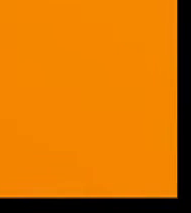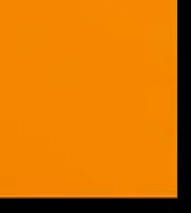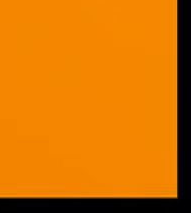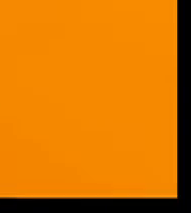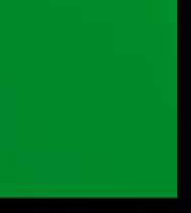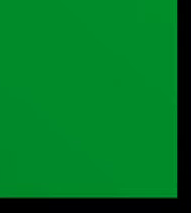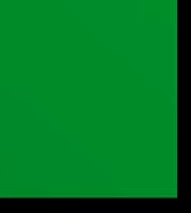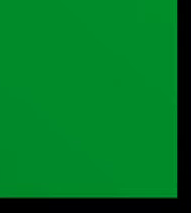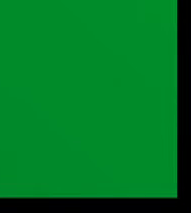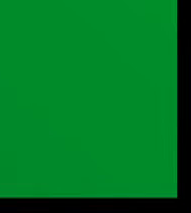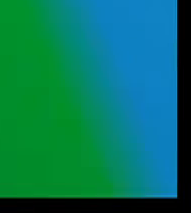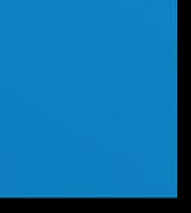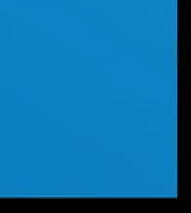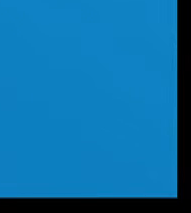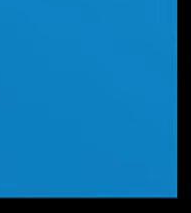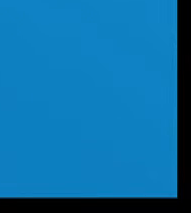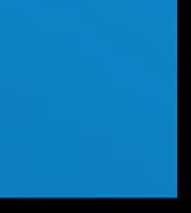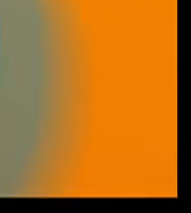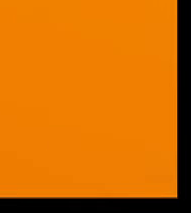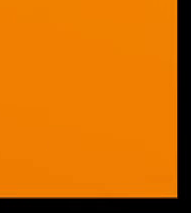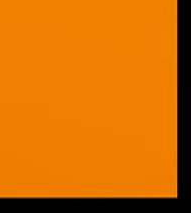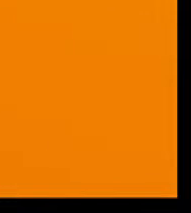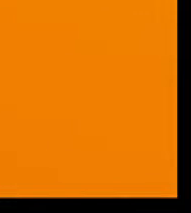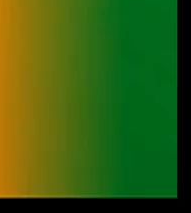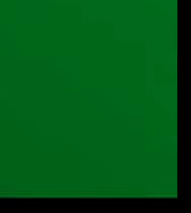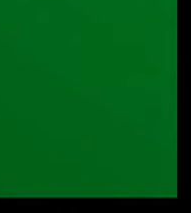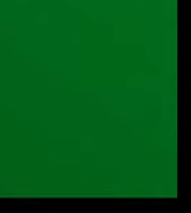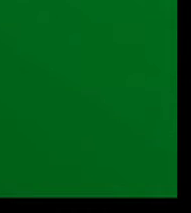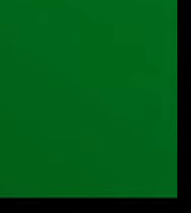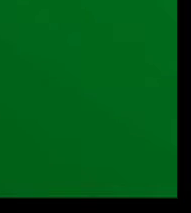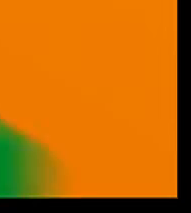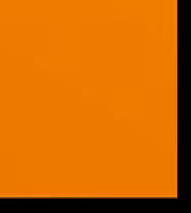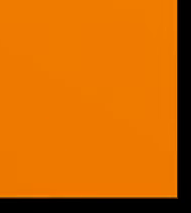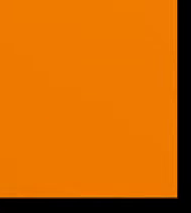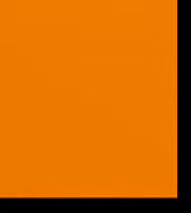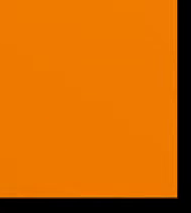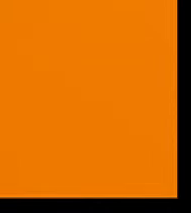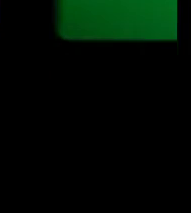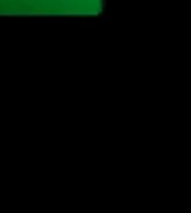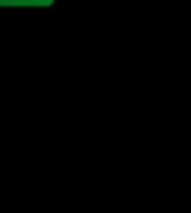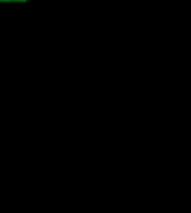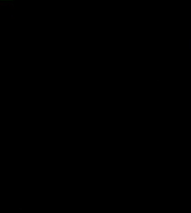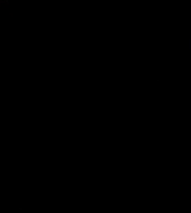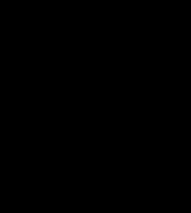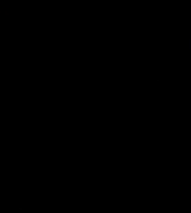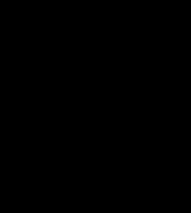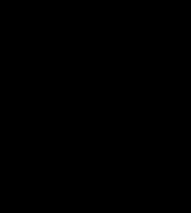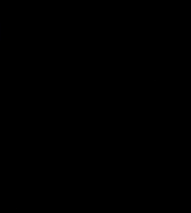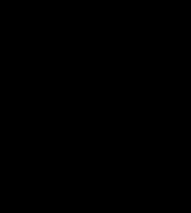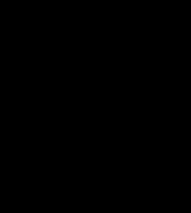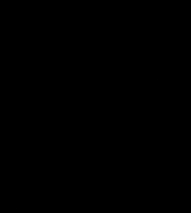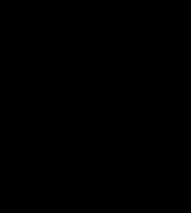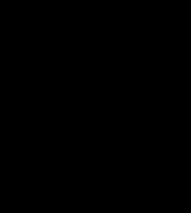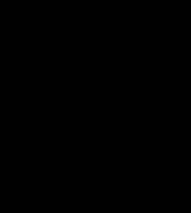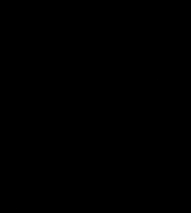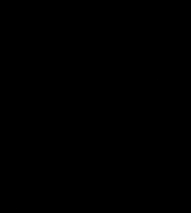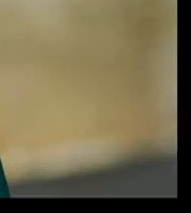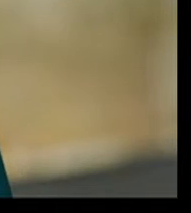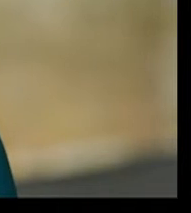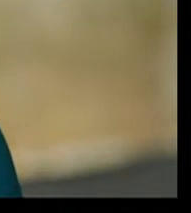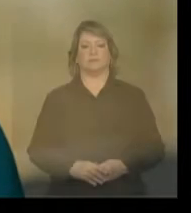atenção à piscina neste momento a rede nacional de rádio e televisão para o pronunciamento oficial da presidenta dilma